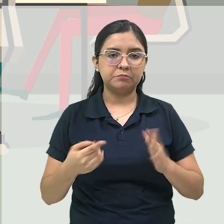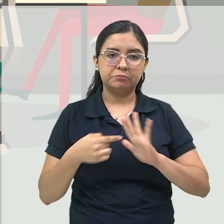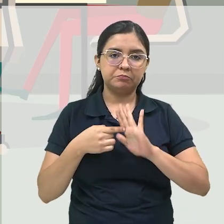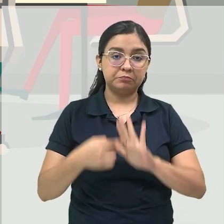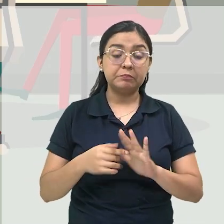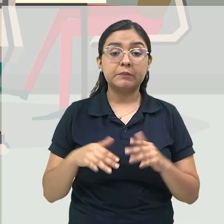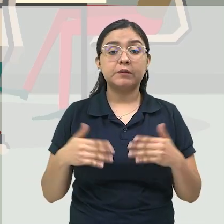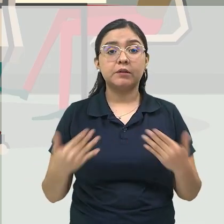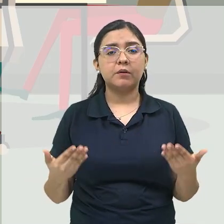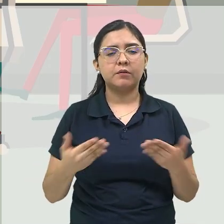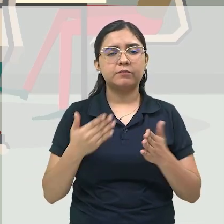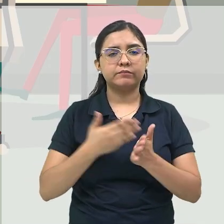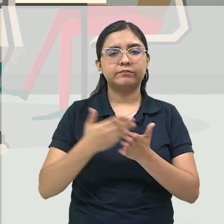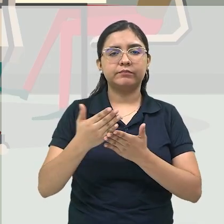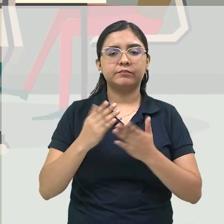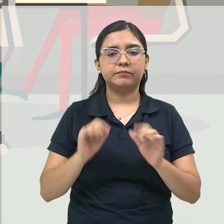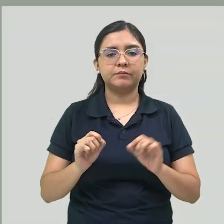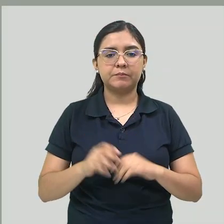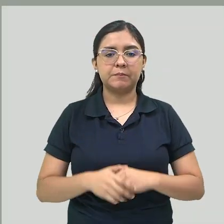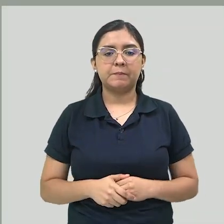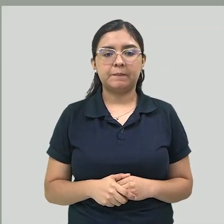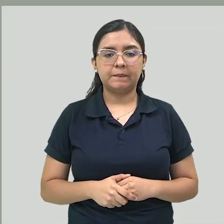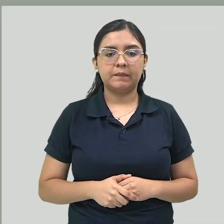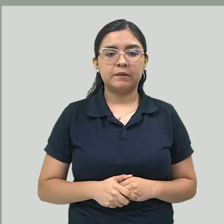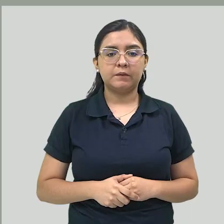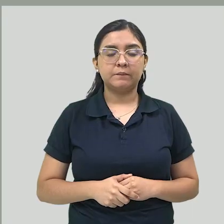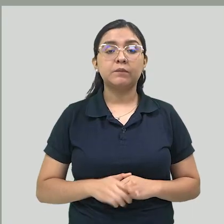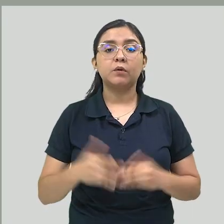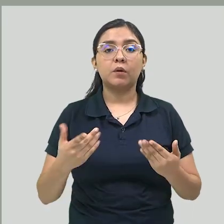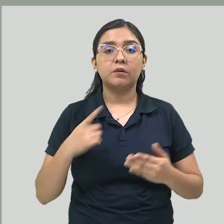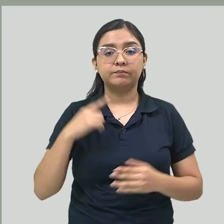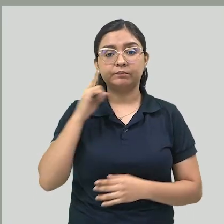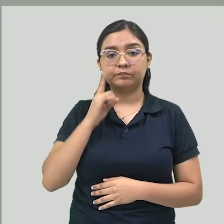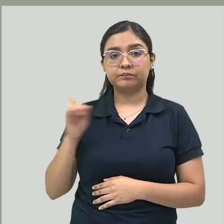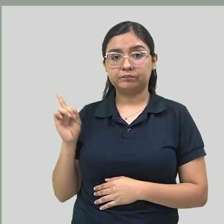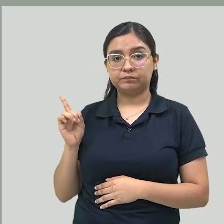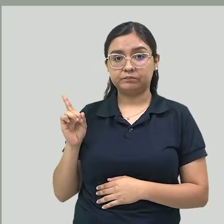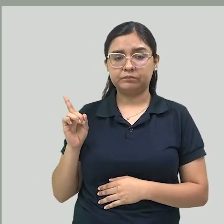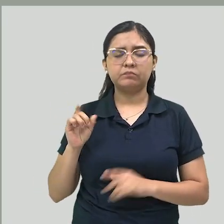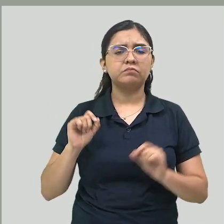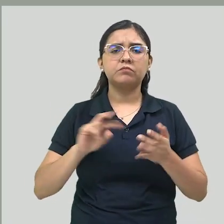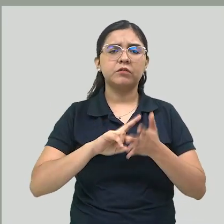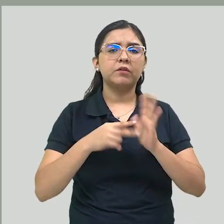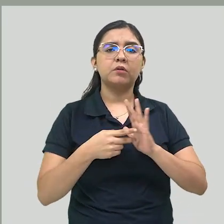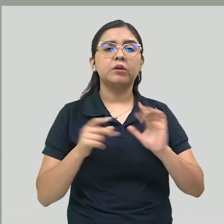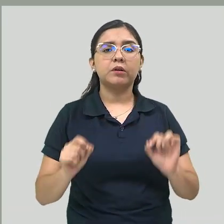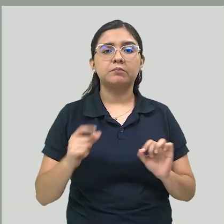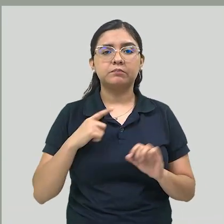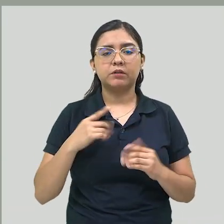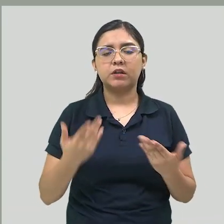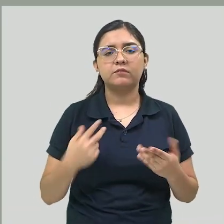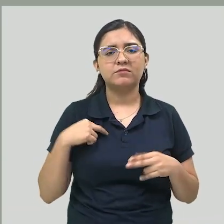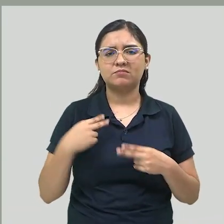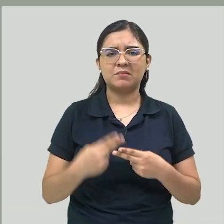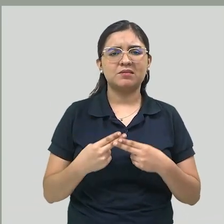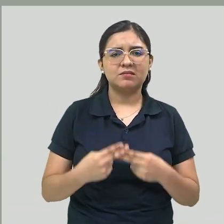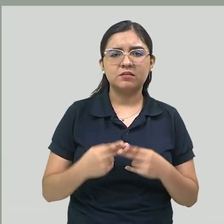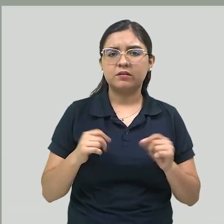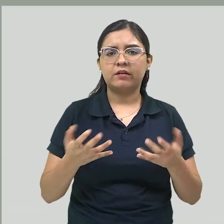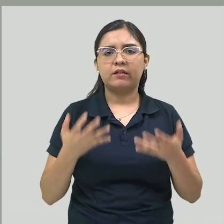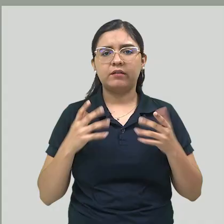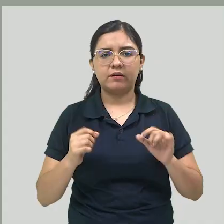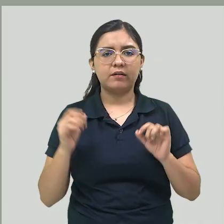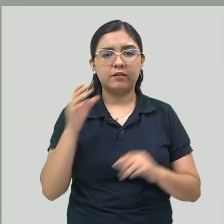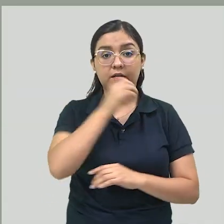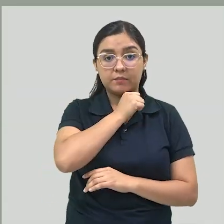mensagens. Então vamos começar com mãos na cintura. É um sinal que indica impaciência, pressa para